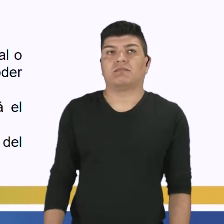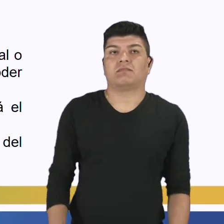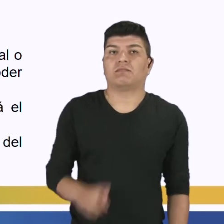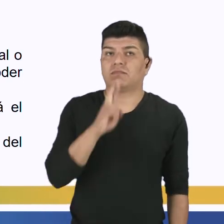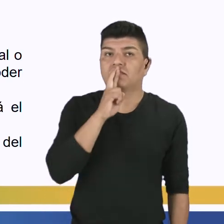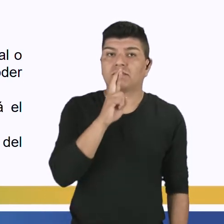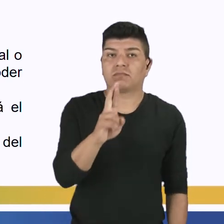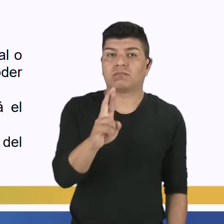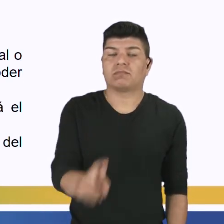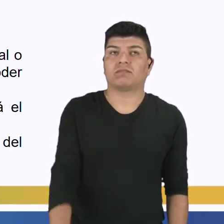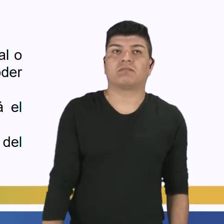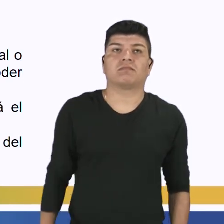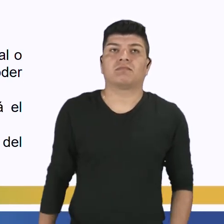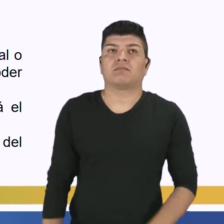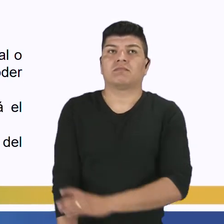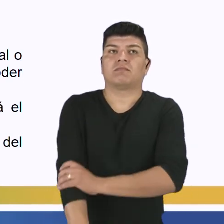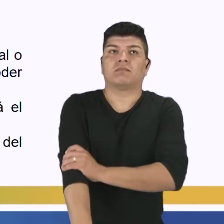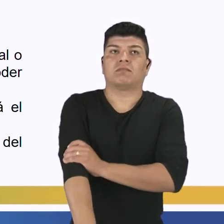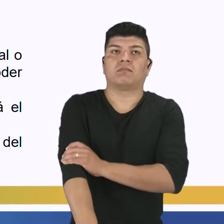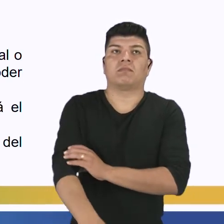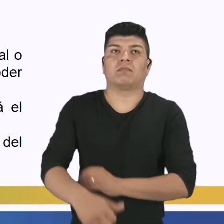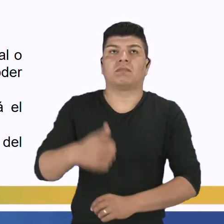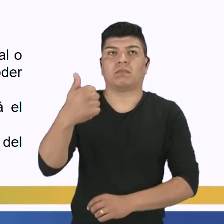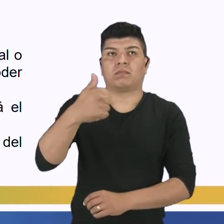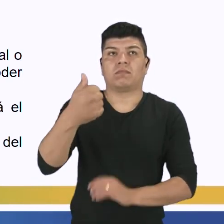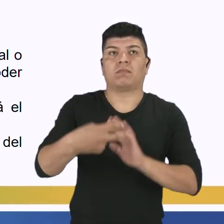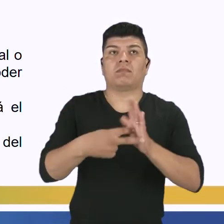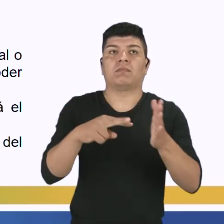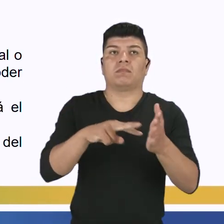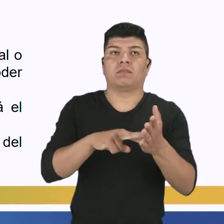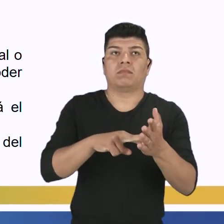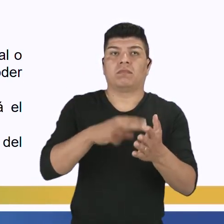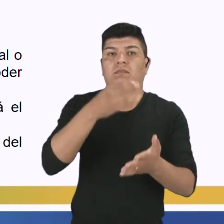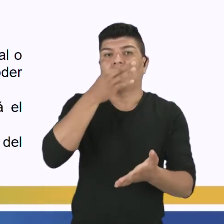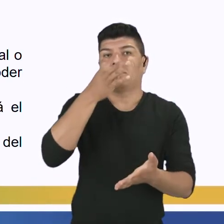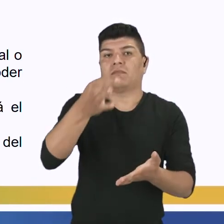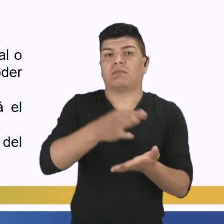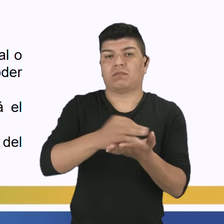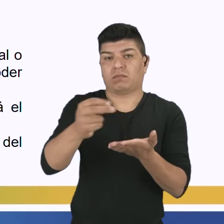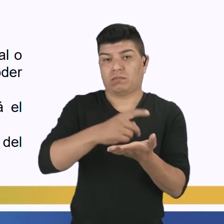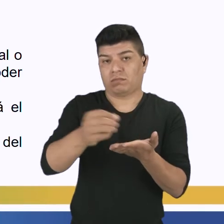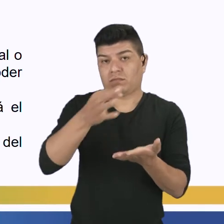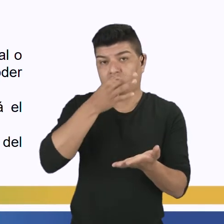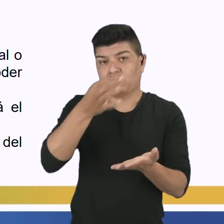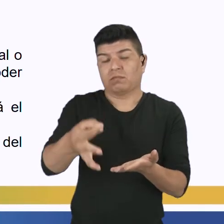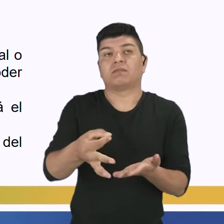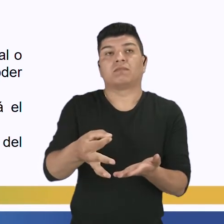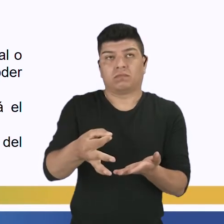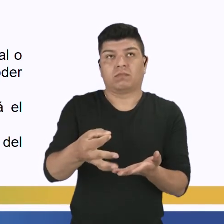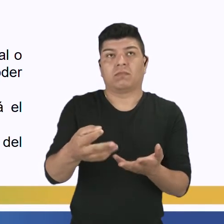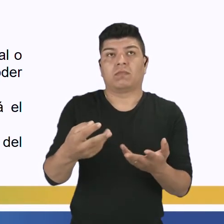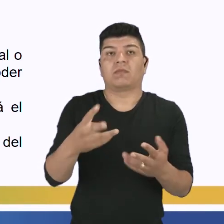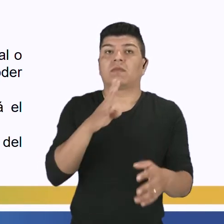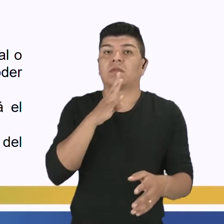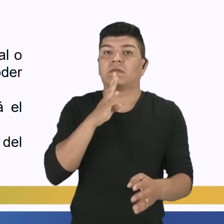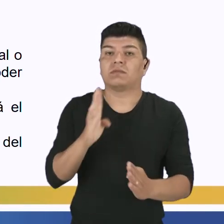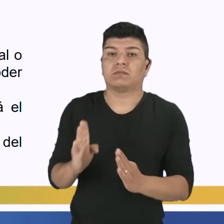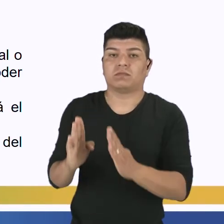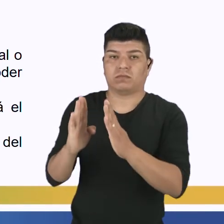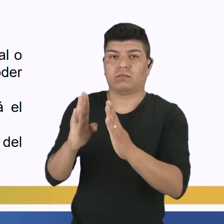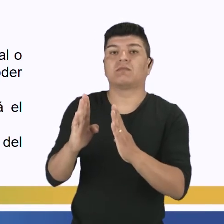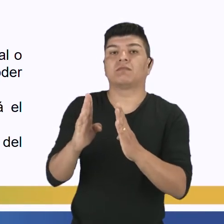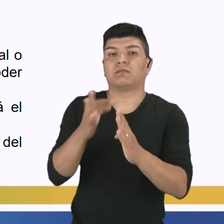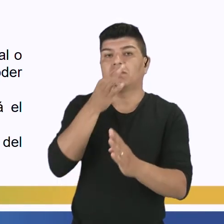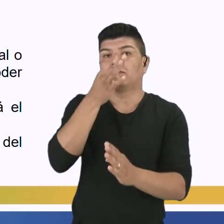Corrección. ¿Qué es un artículo de opinión? El artículo de opinión es también conocido como columna de opinión, que